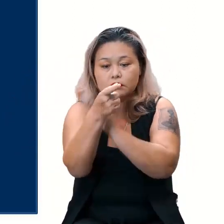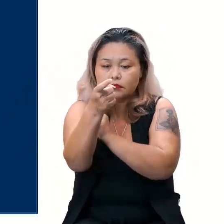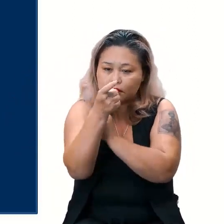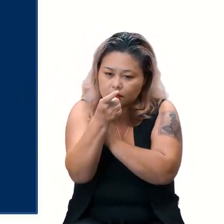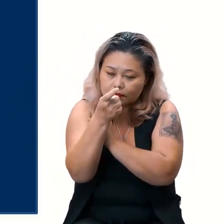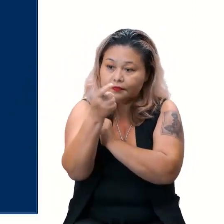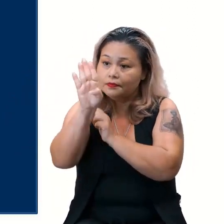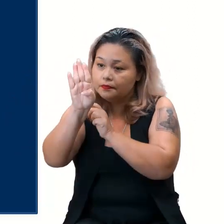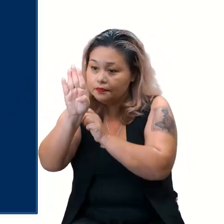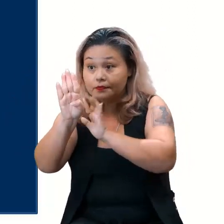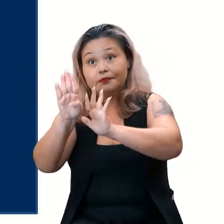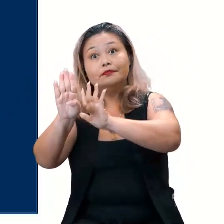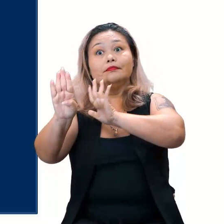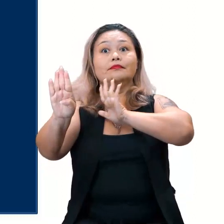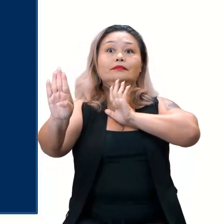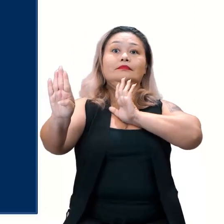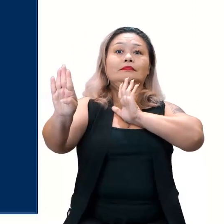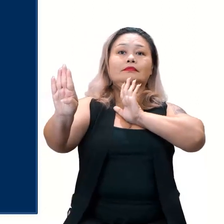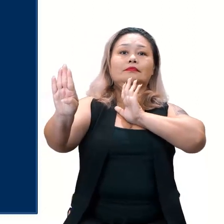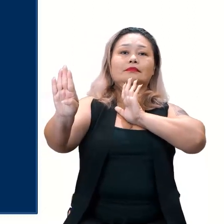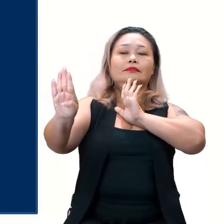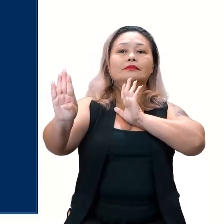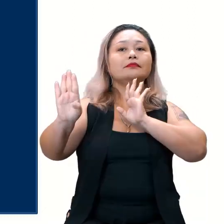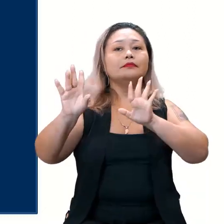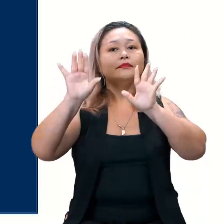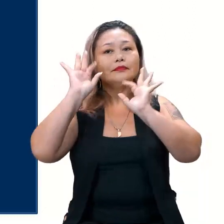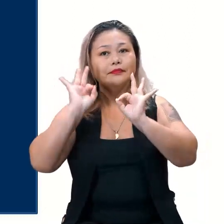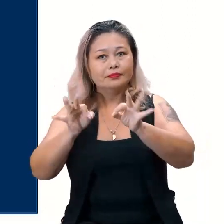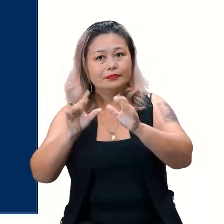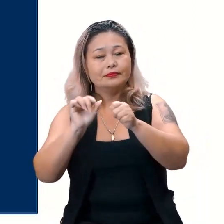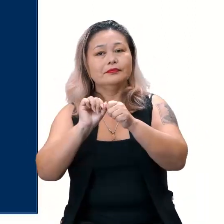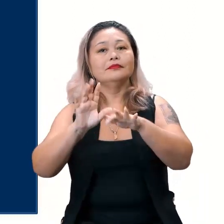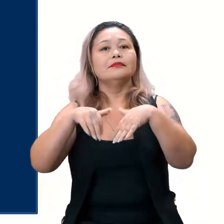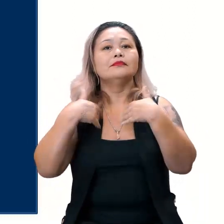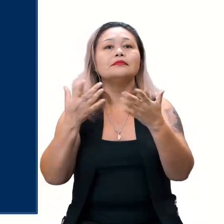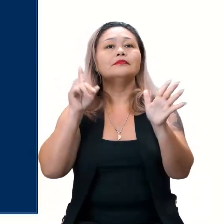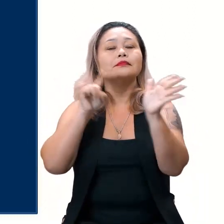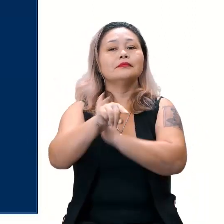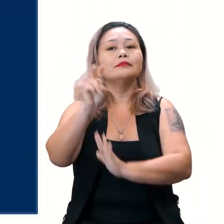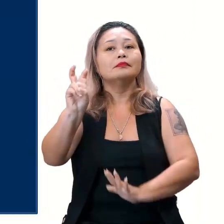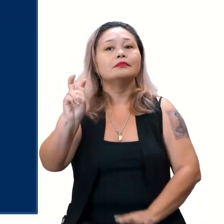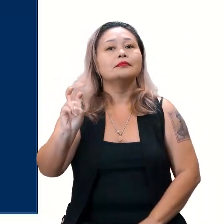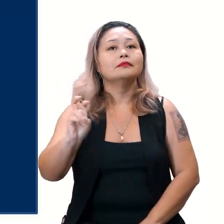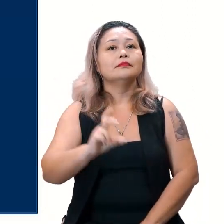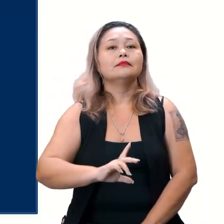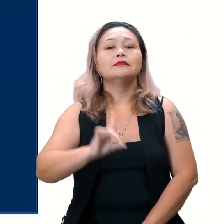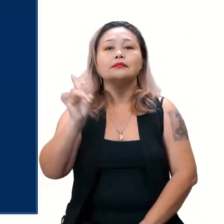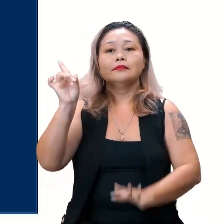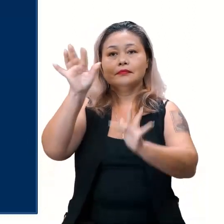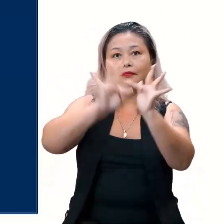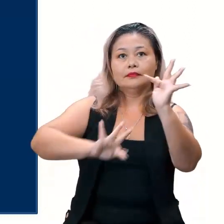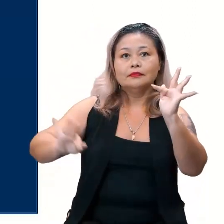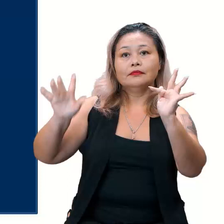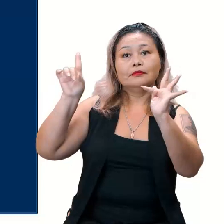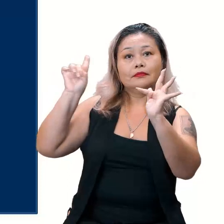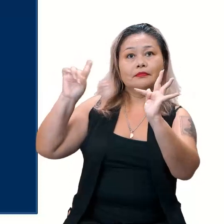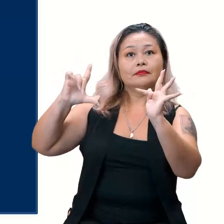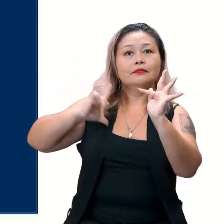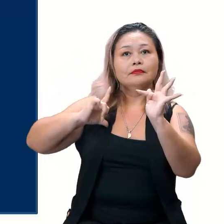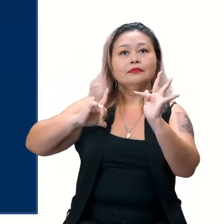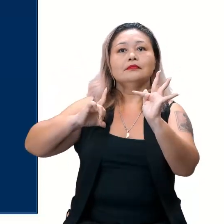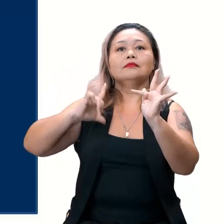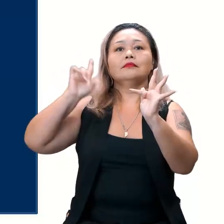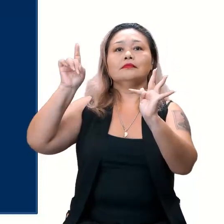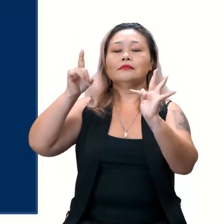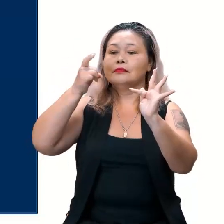o B é quem está sozinho. Sozinho. Certo? Certinho. Quinta questão, vamos lá? Na função abaixo, f de x igual